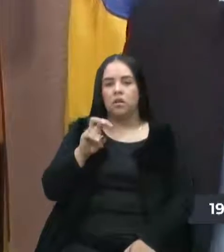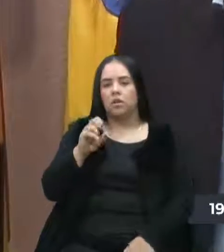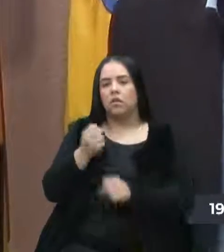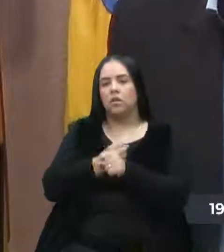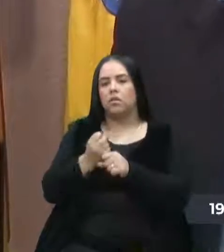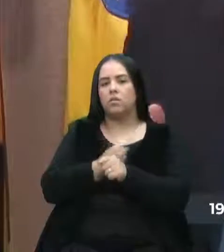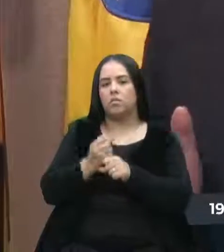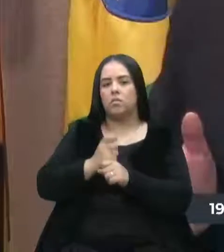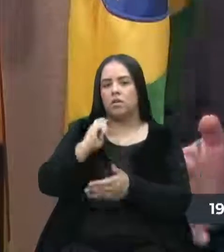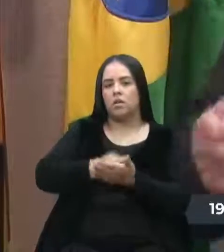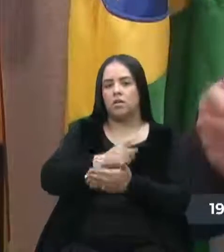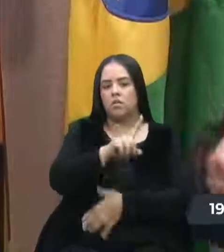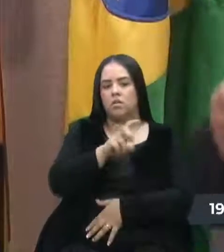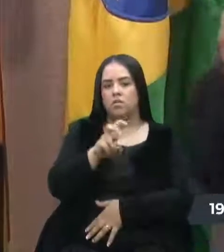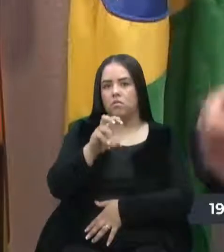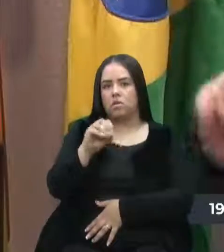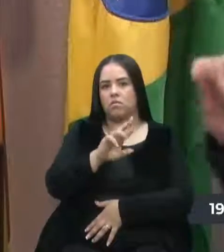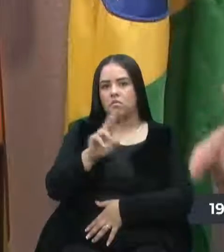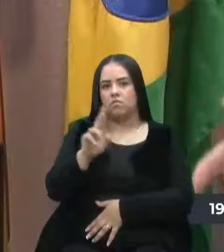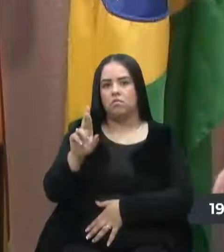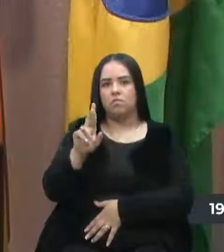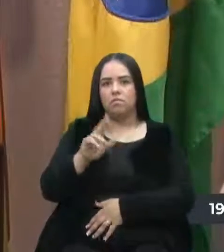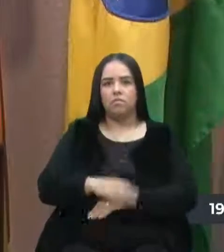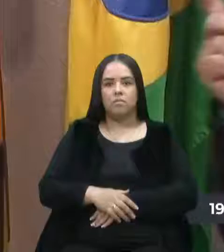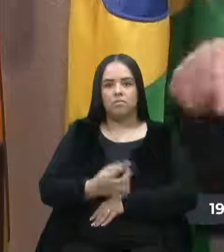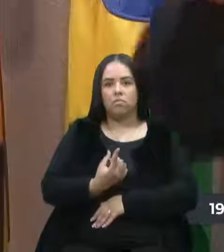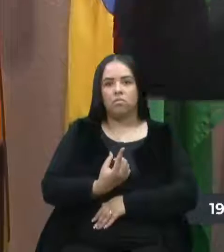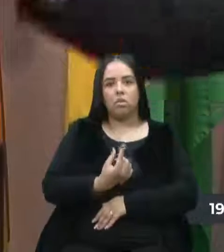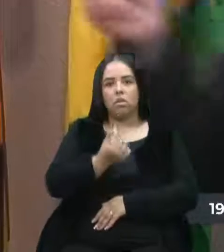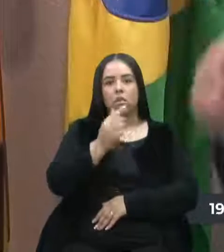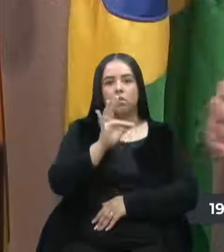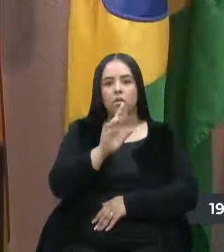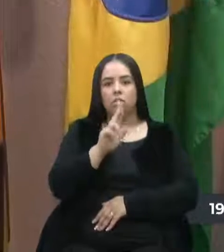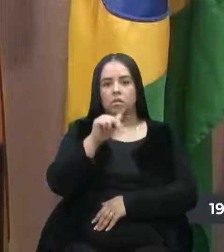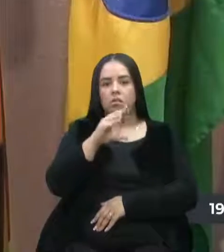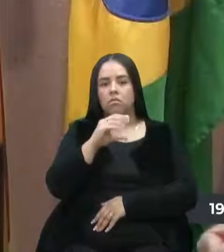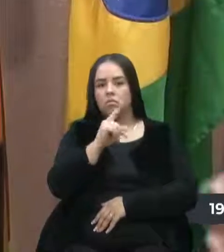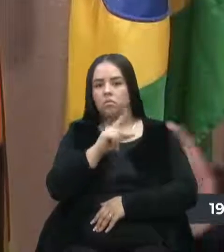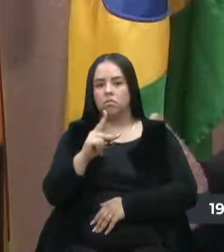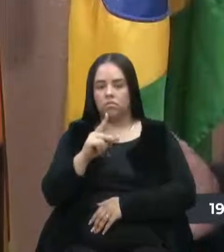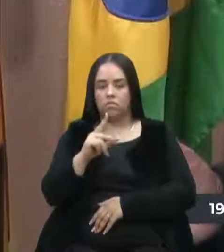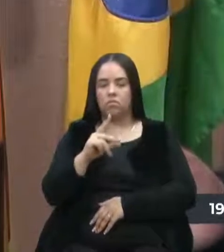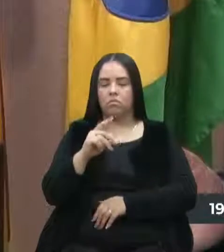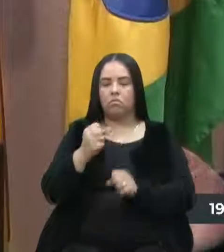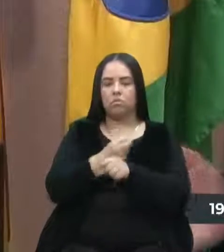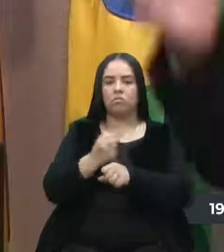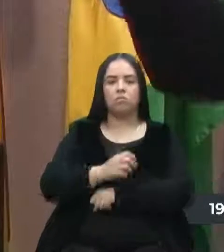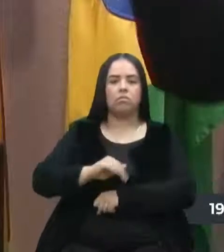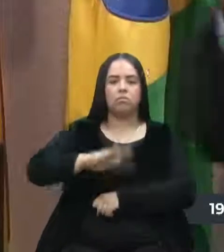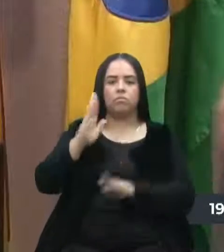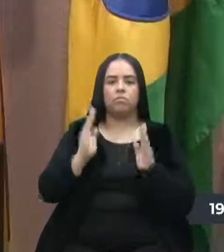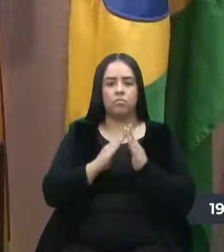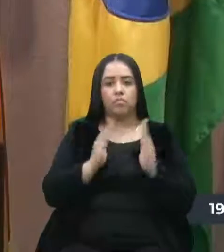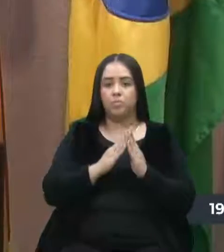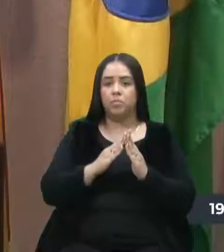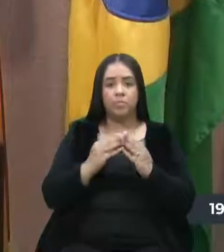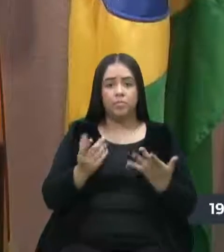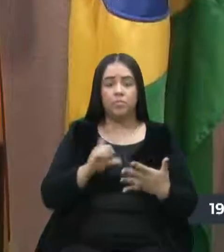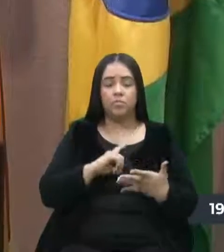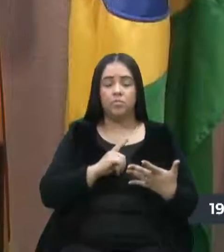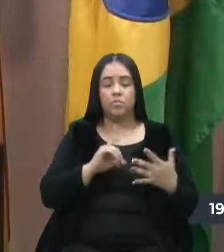150 Nobre colega fantinel Sim eles pagam esse recurso a funcap para construir Outras casas o projeto é magnífico e com